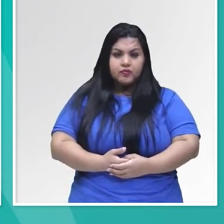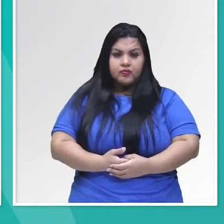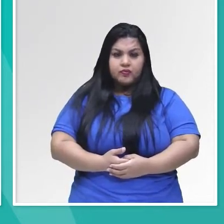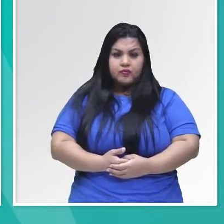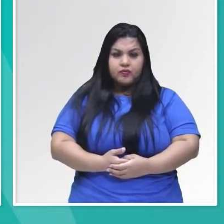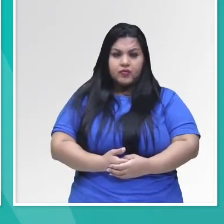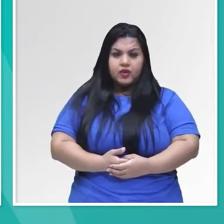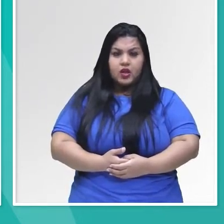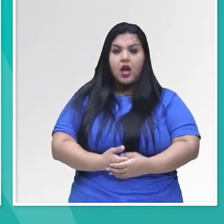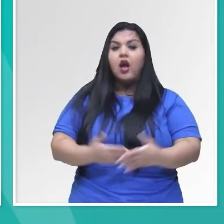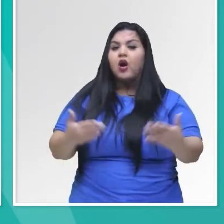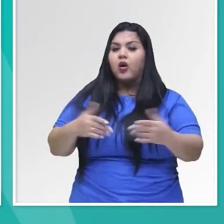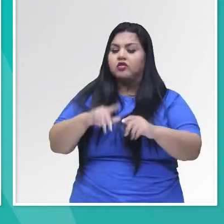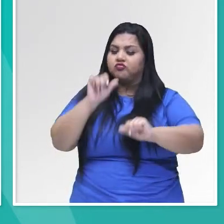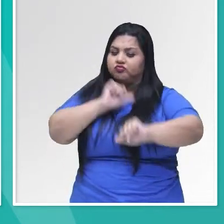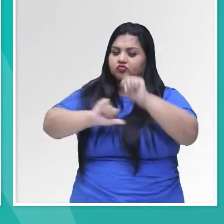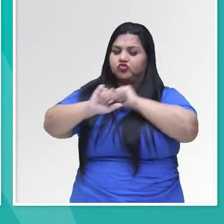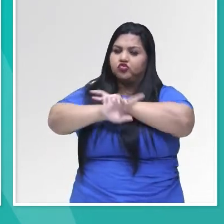o quê?